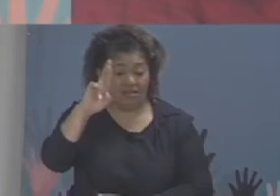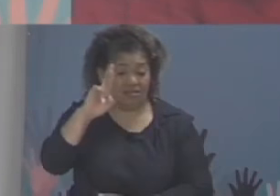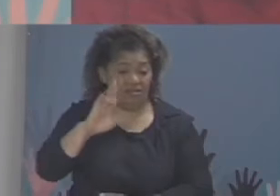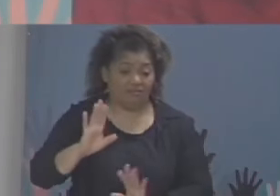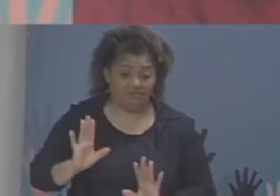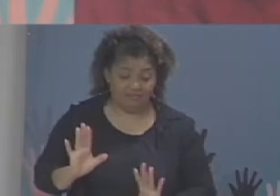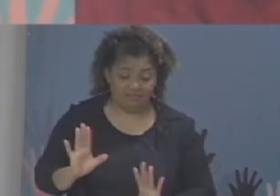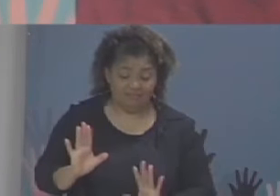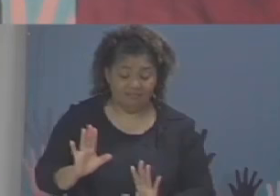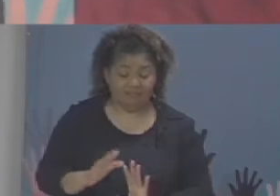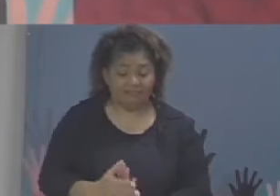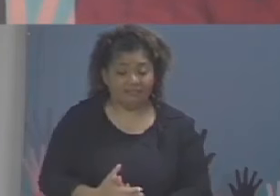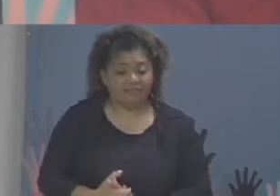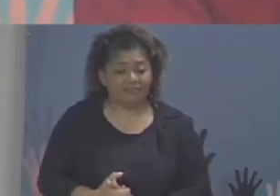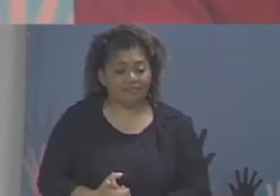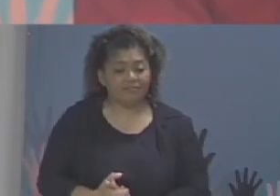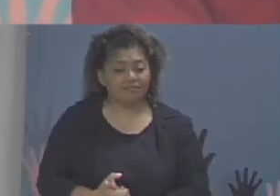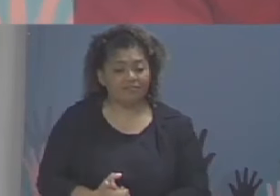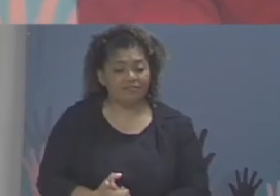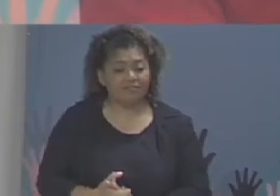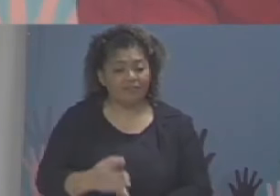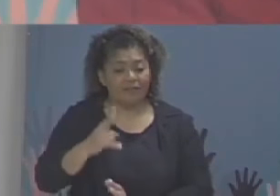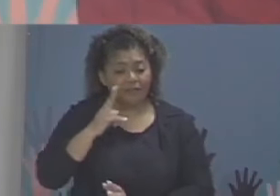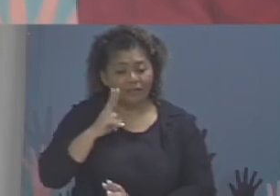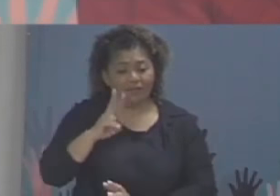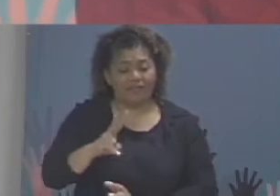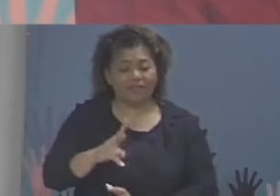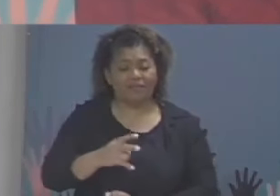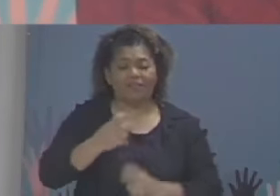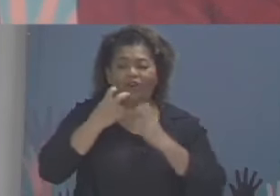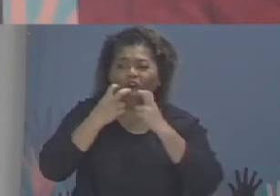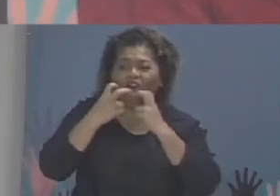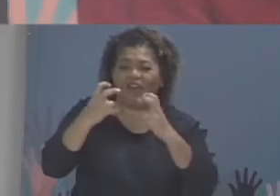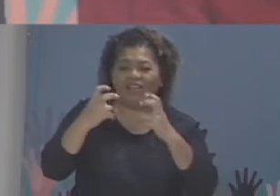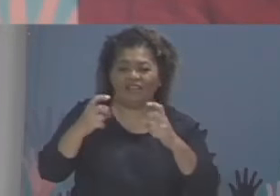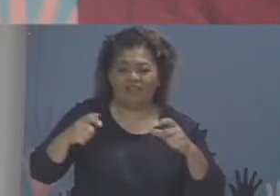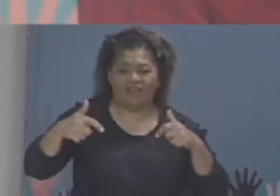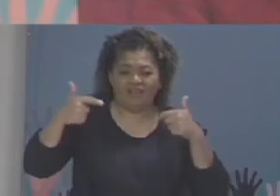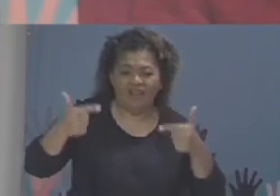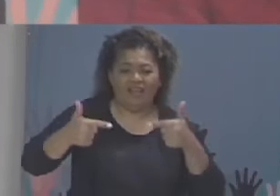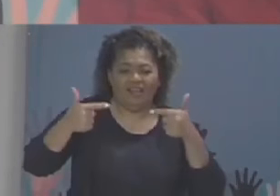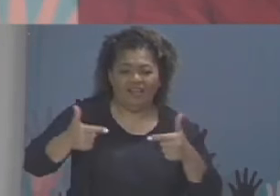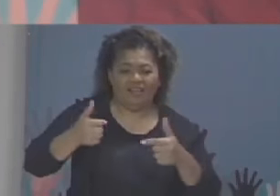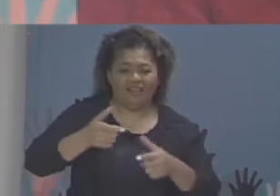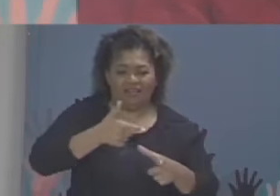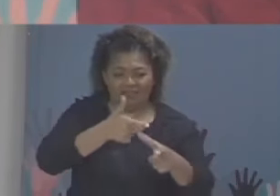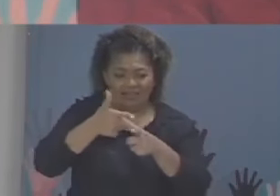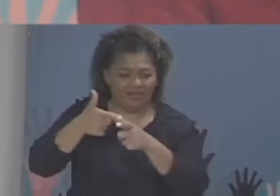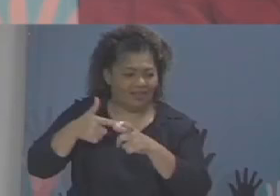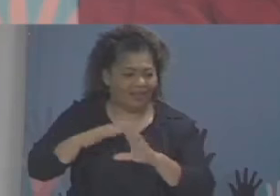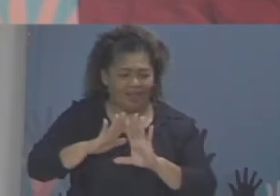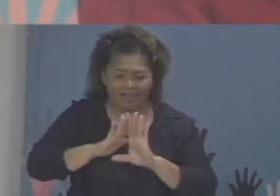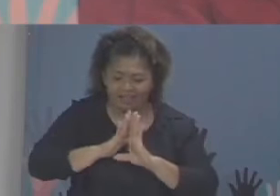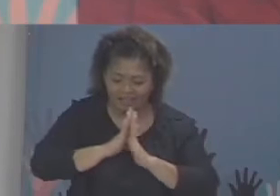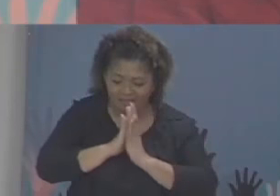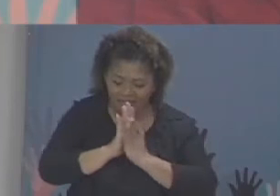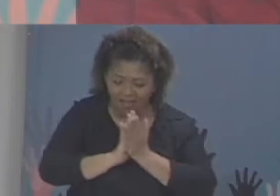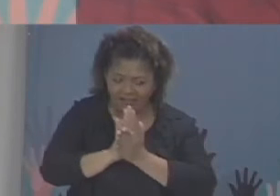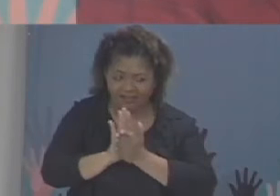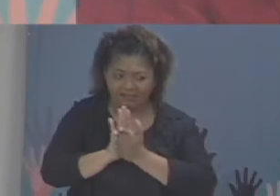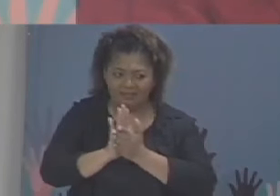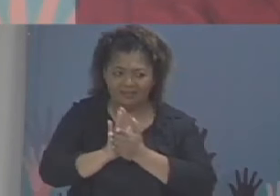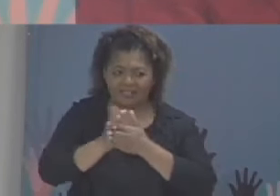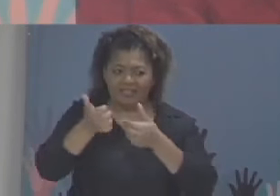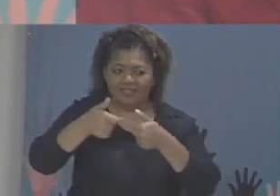da Chapa 22, né, que disse, olha, a gente não fez nenhum grito de guerra lá, porque a gente nem estava lá, né, que, aliás, não estavam lá porque não participam